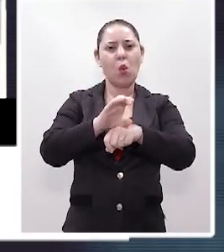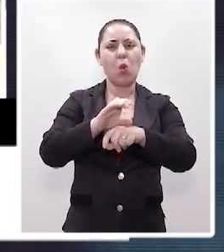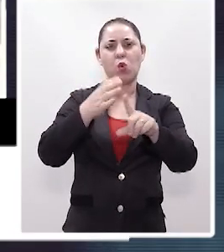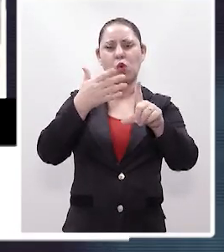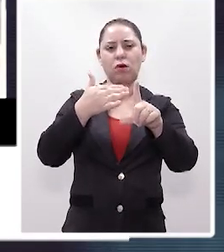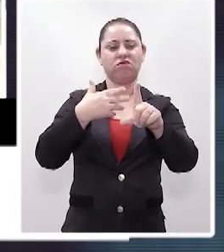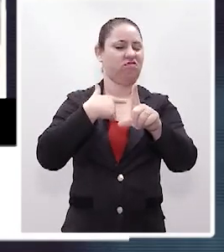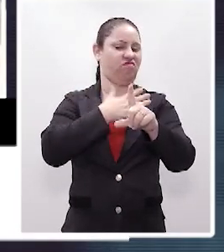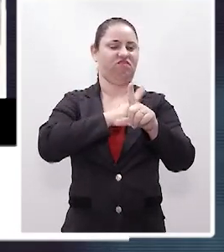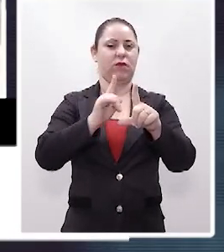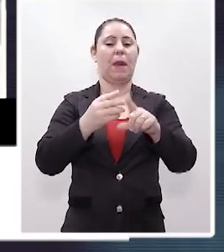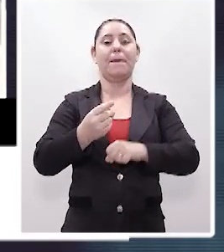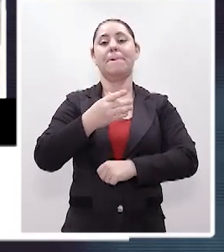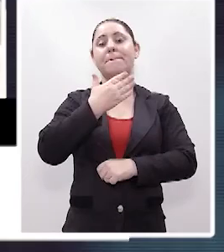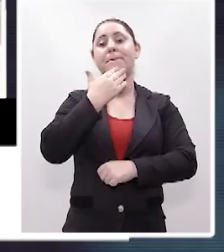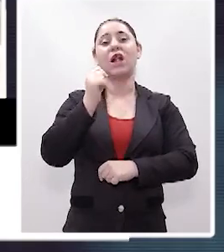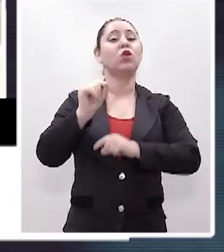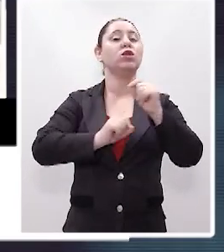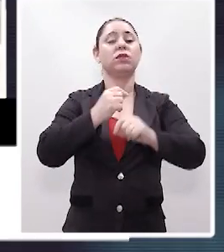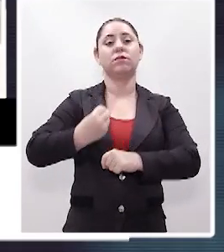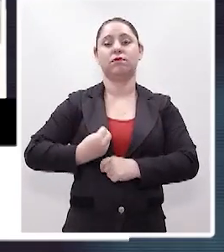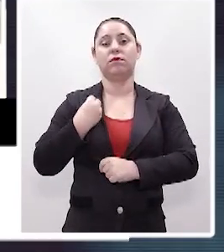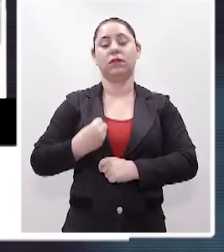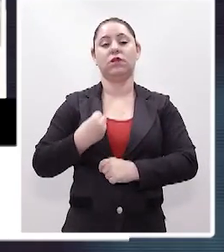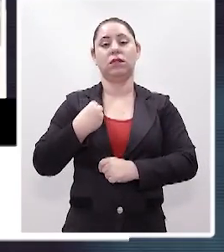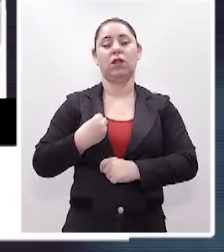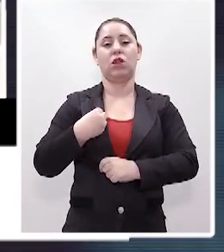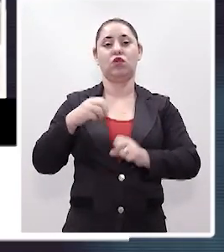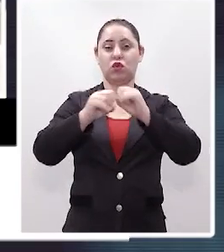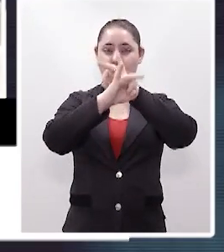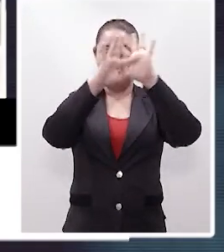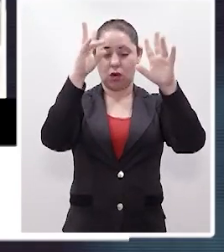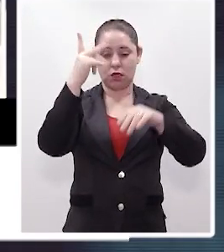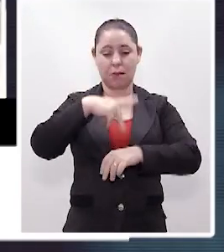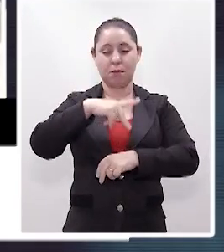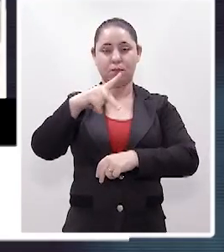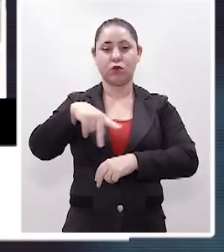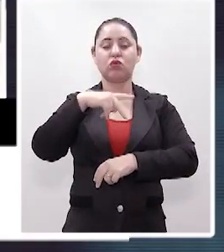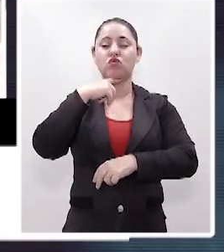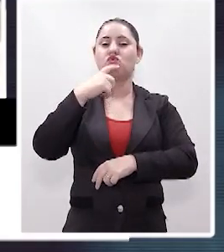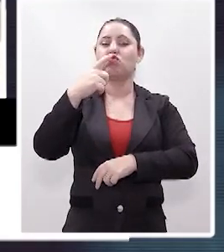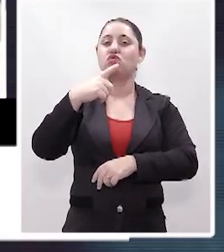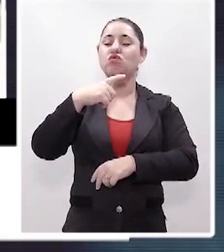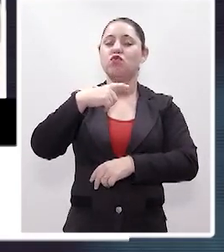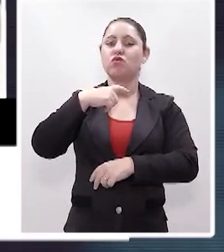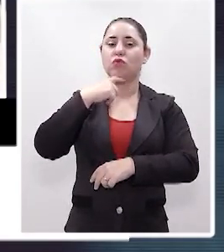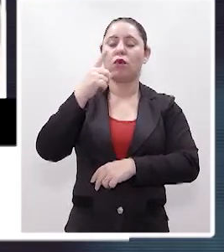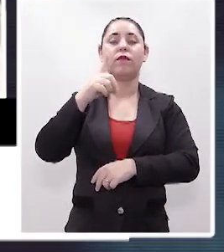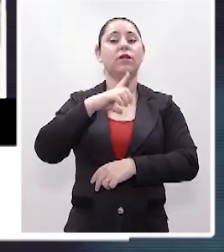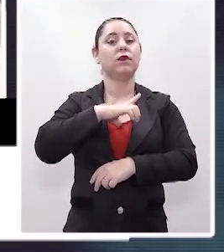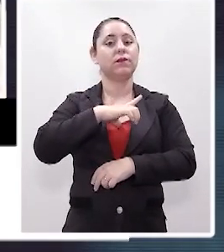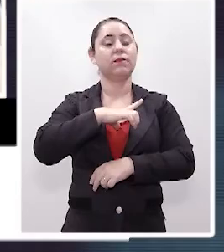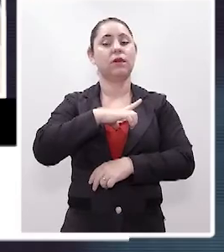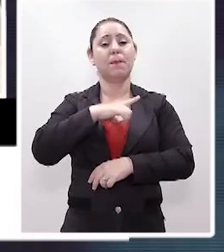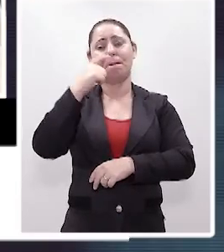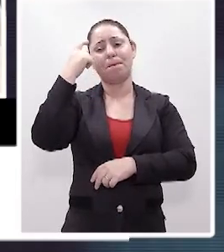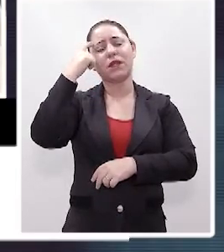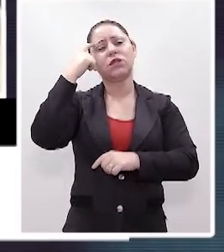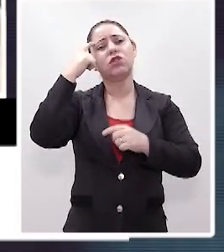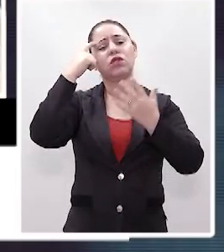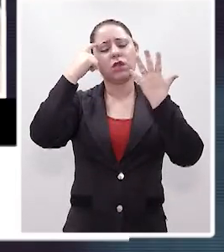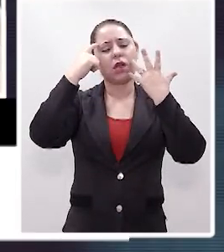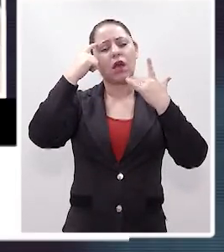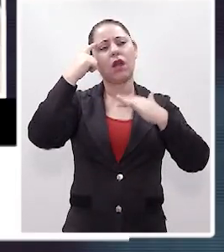cursos online, nada. Eu prefiro estar de forma presencial, ter o professor ali para tirar as minhas dúvidas. Agora, imagina